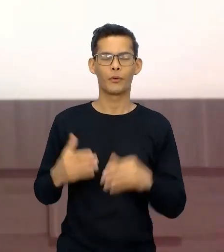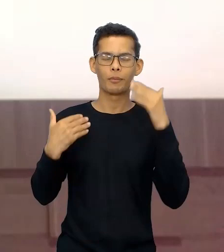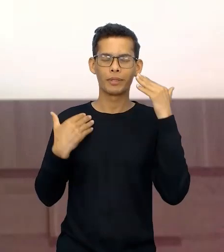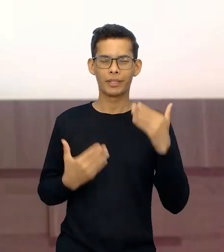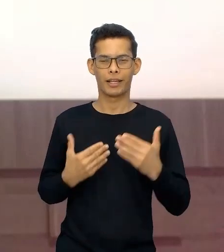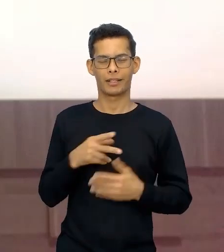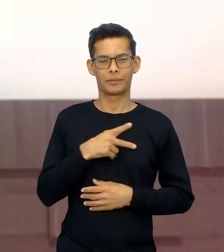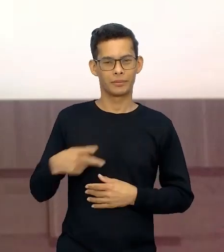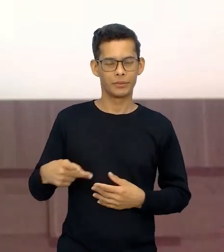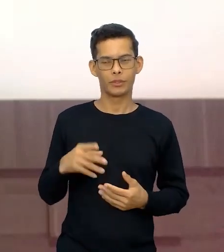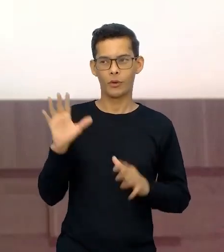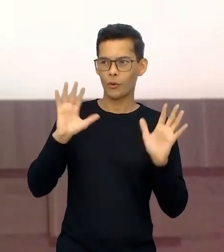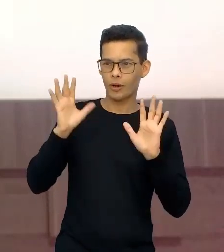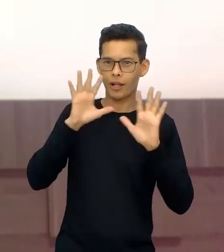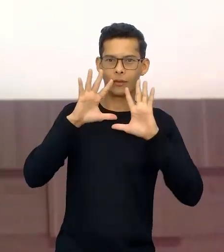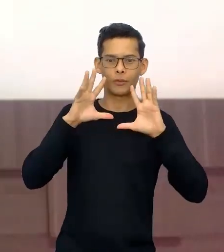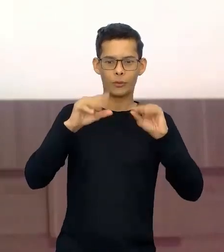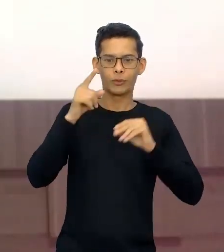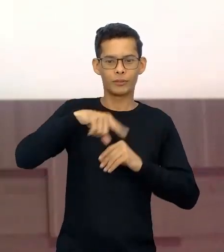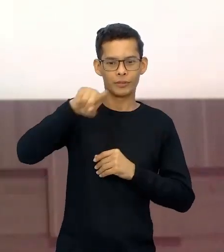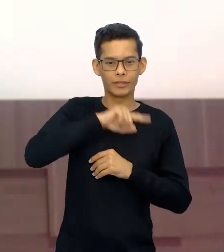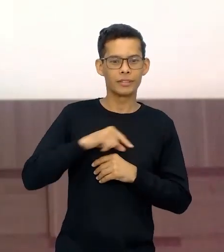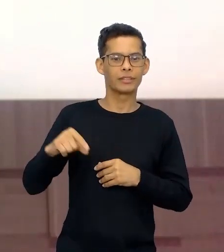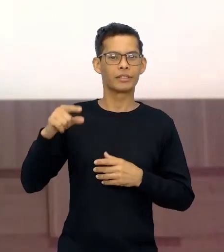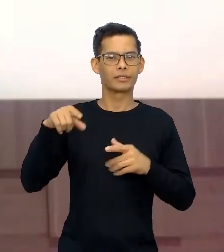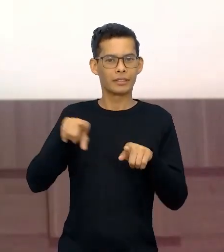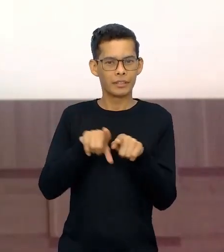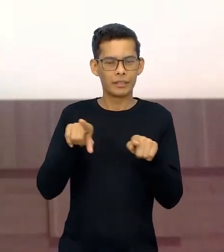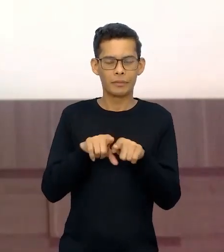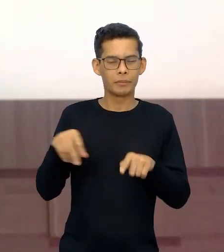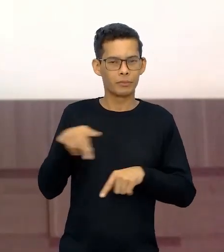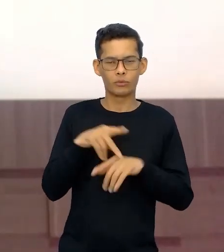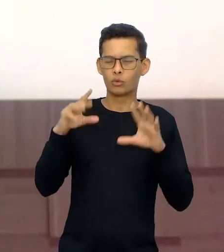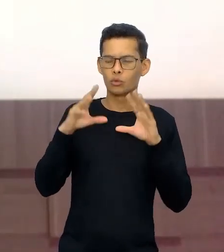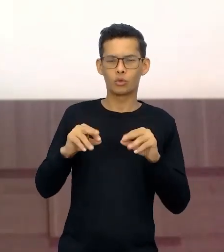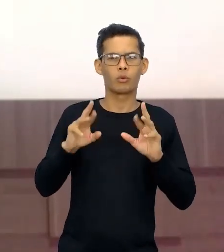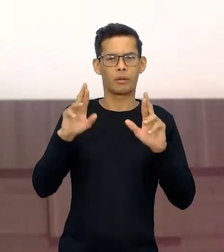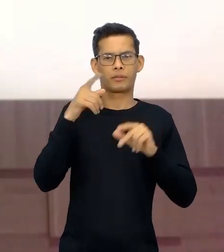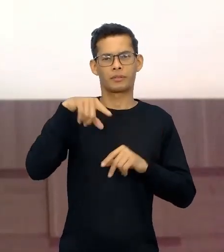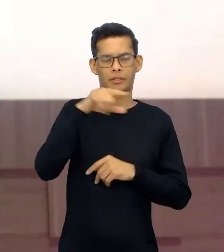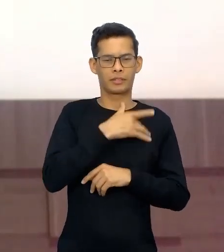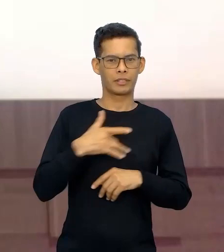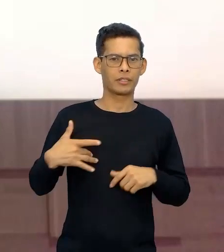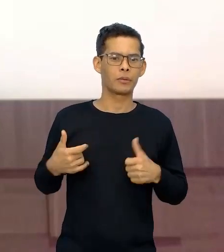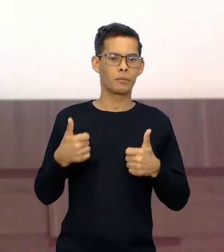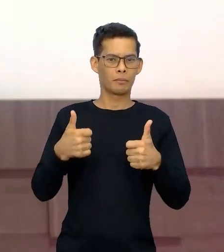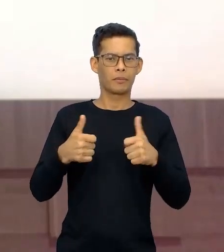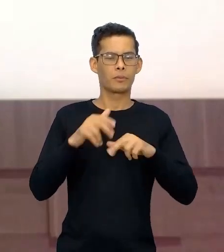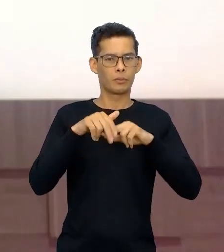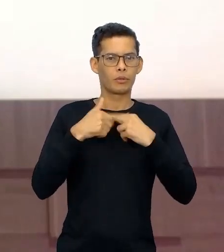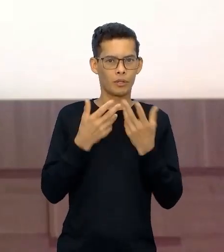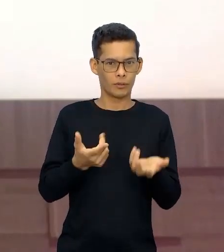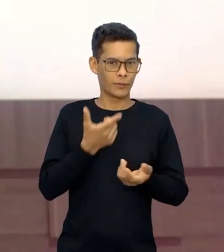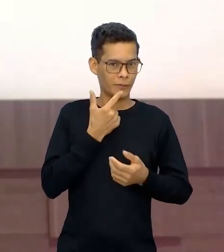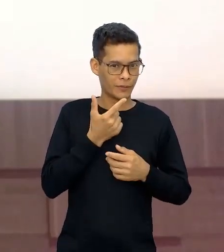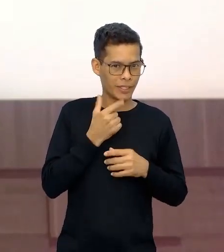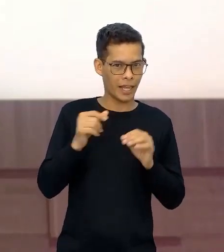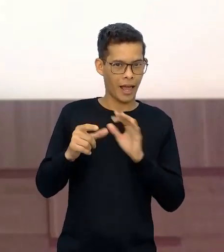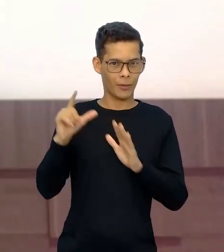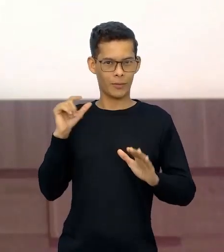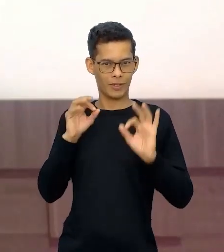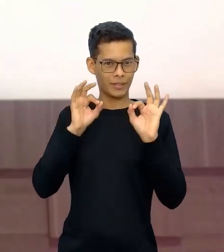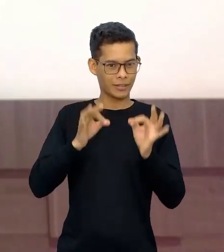Olá, professor. Olá, professora. Espero que todos vocês estejam bem, depois de um descanso nesse feriado. Então,